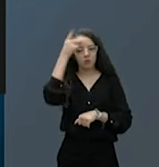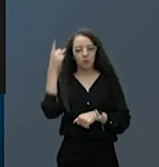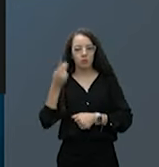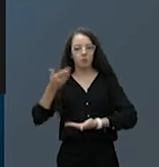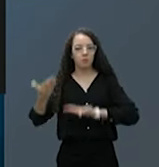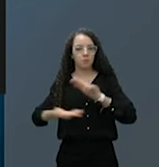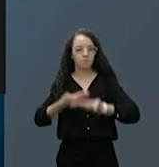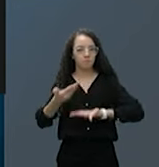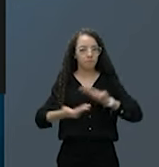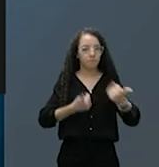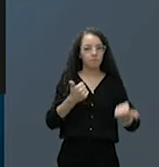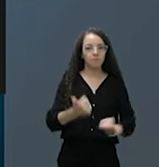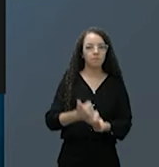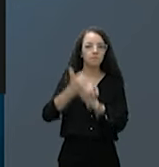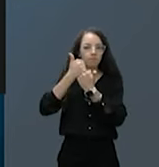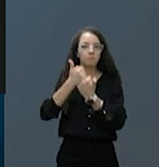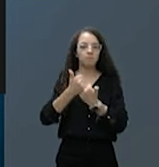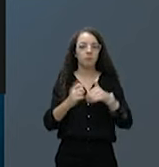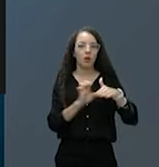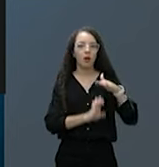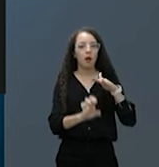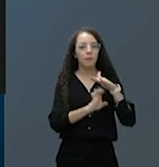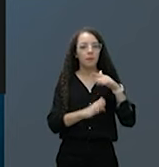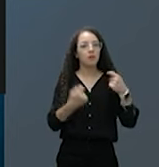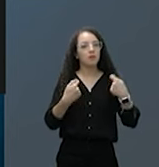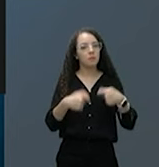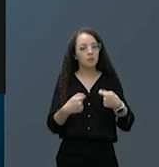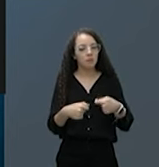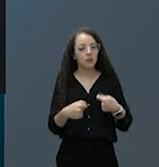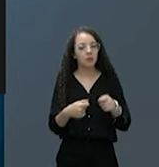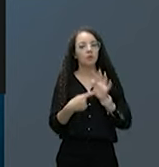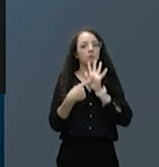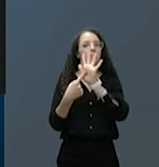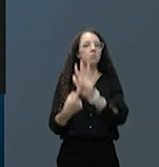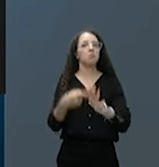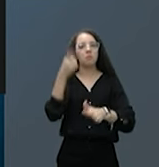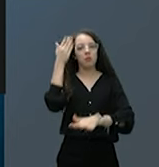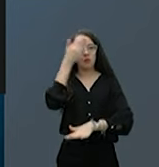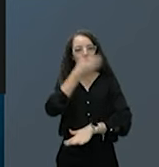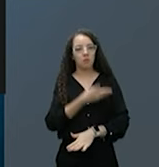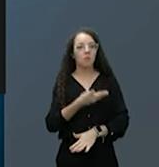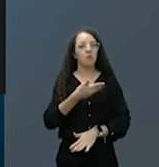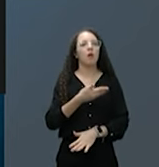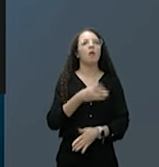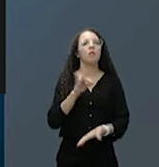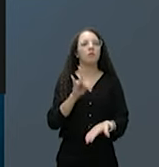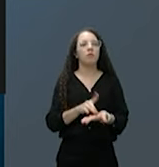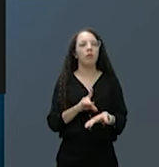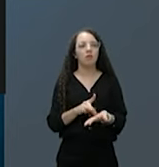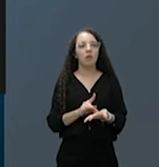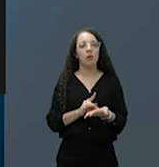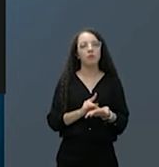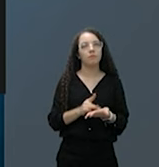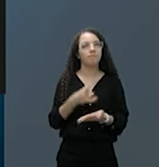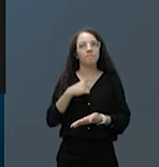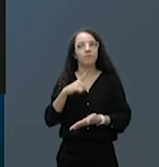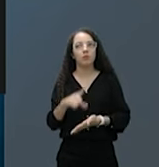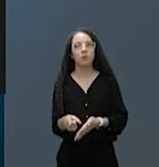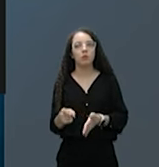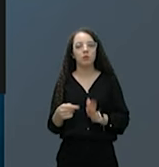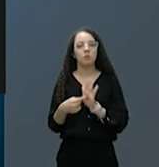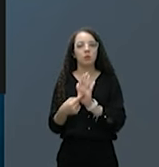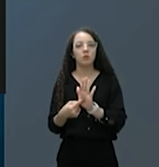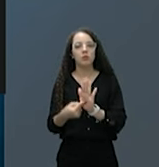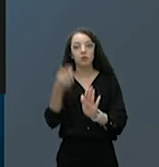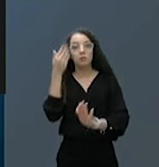seja, a empresa é que tem que provar efetivamente que ela não tem relação e quando que teve início o prazo prescricional. Então, com base nisso, a gente espera que